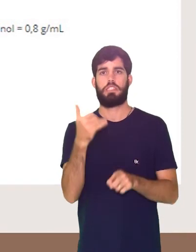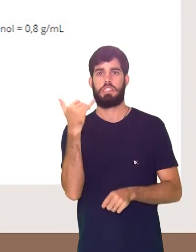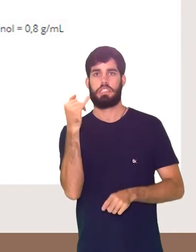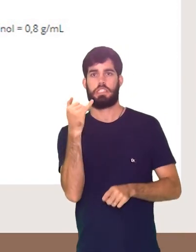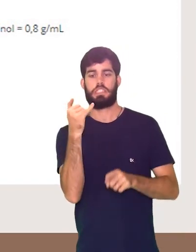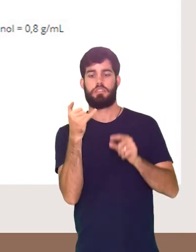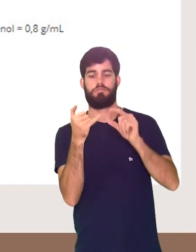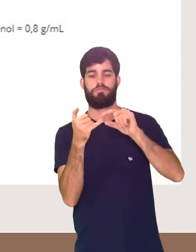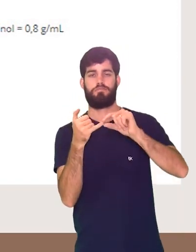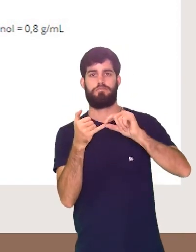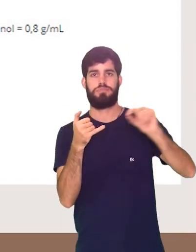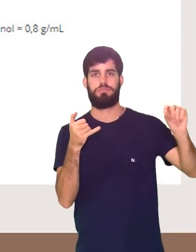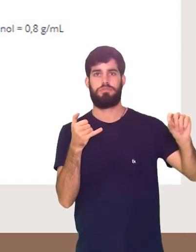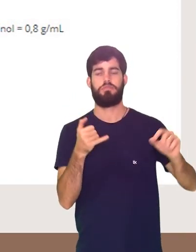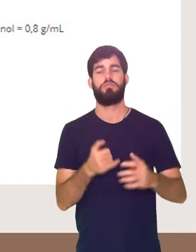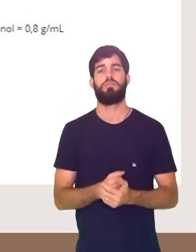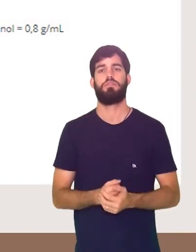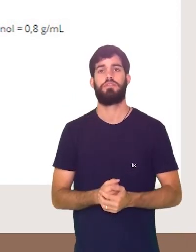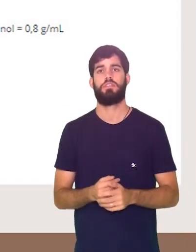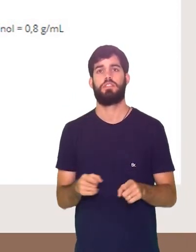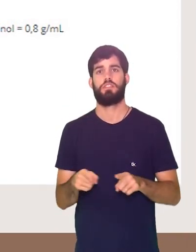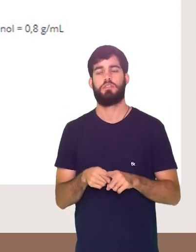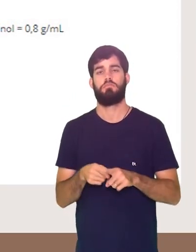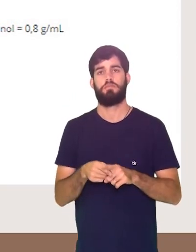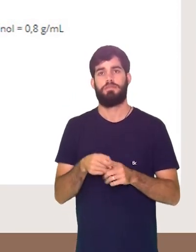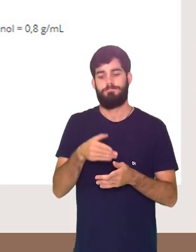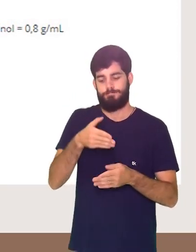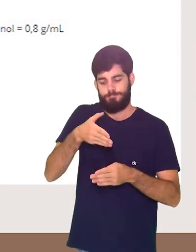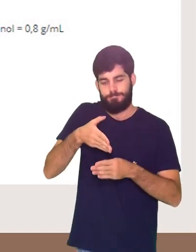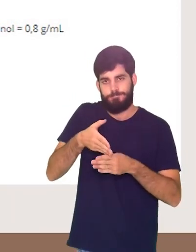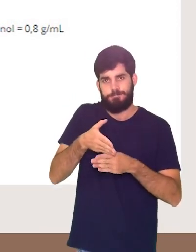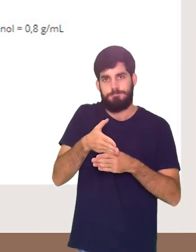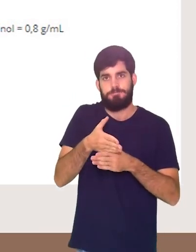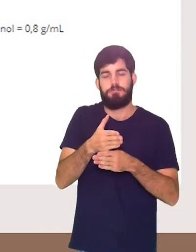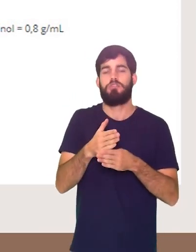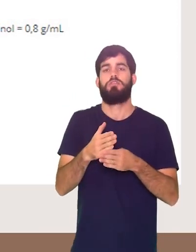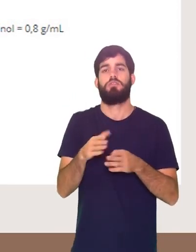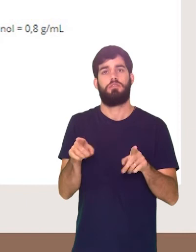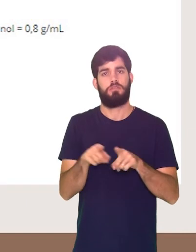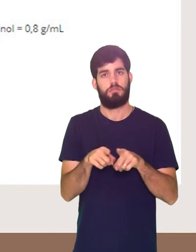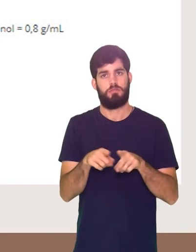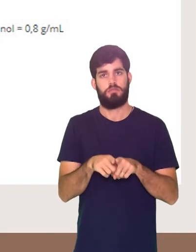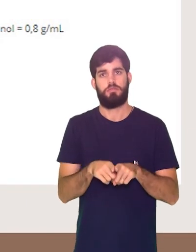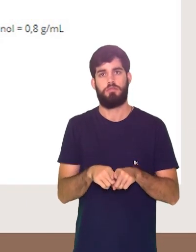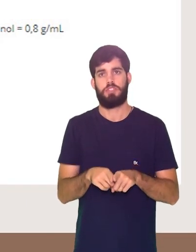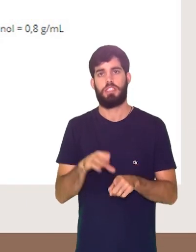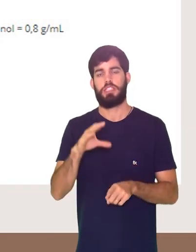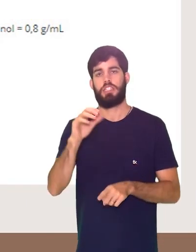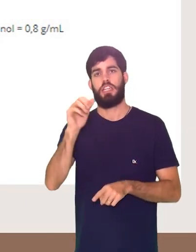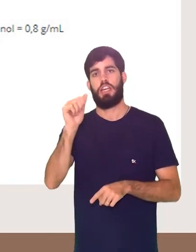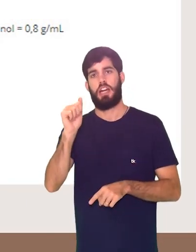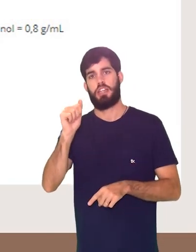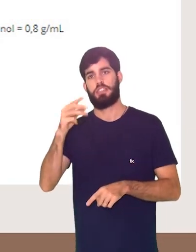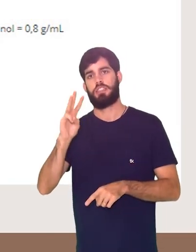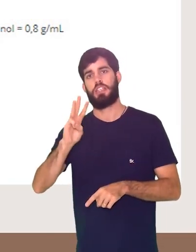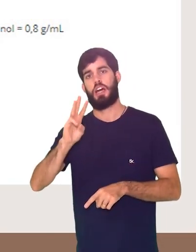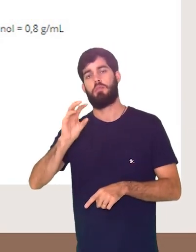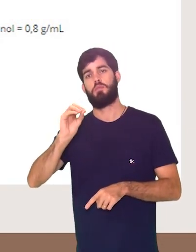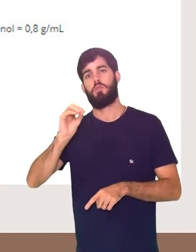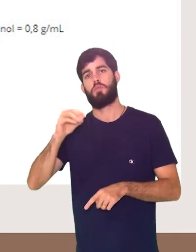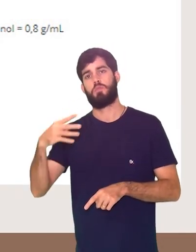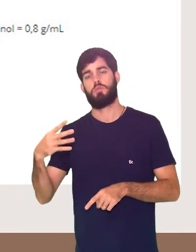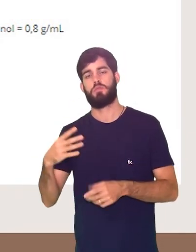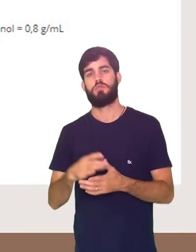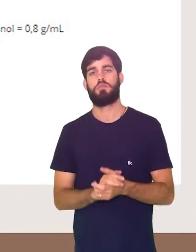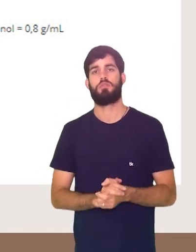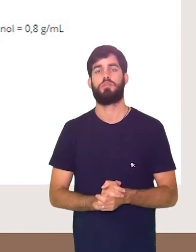e em ferramentas de corte e perfuração. Acerca da espécie CaWO4 e seus átomos